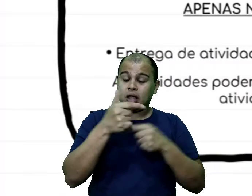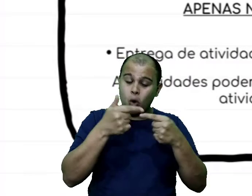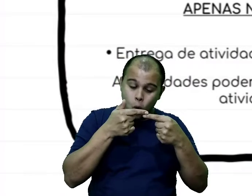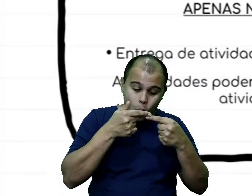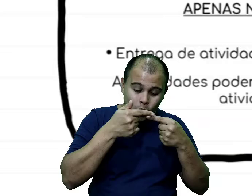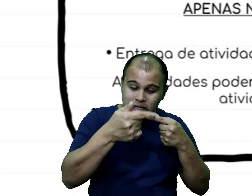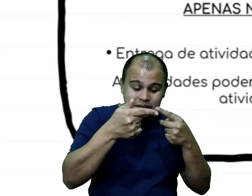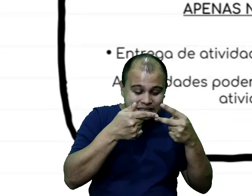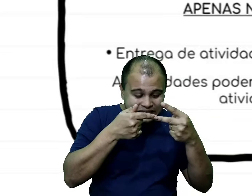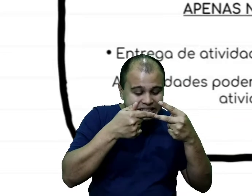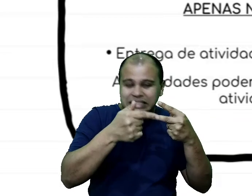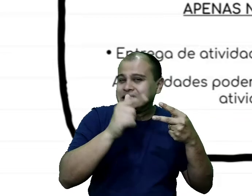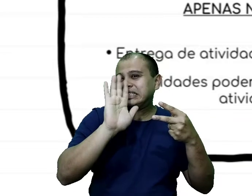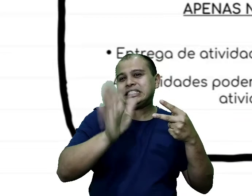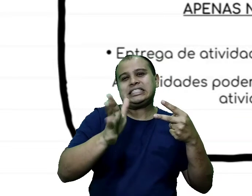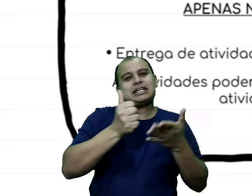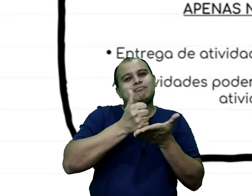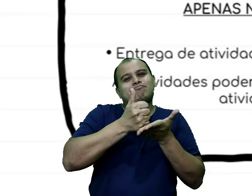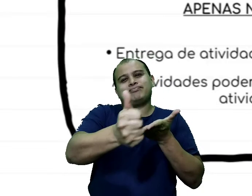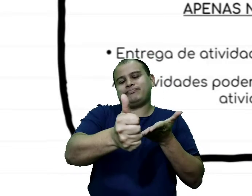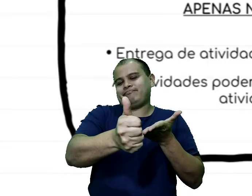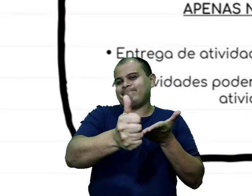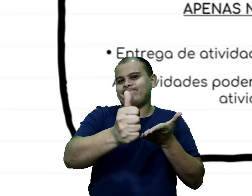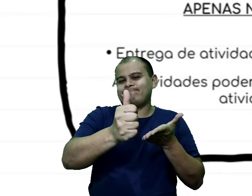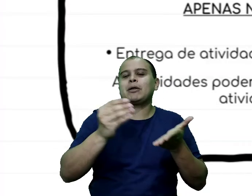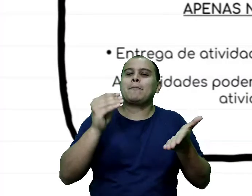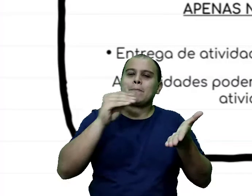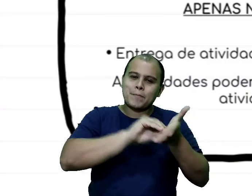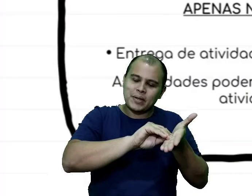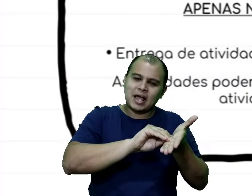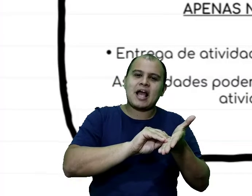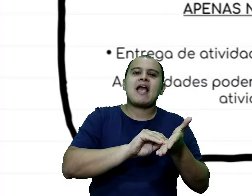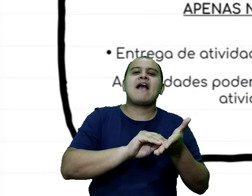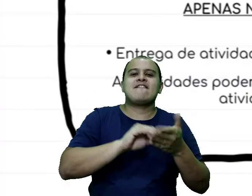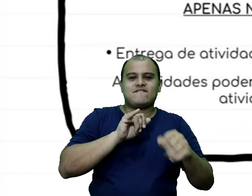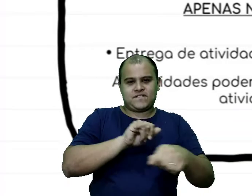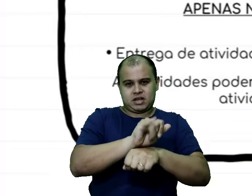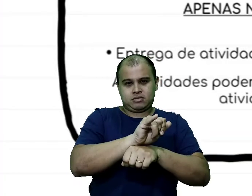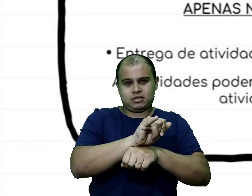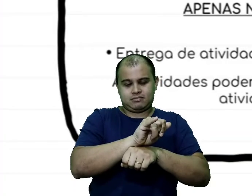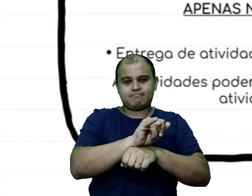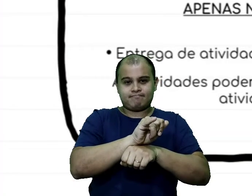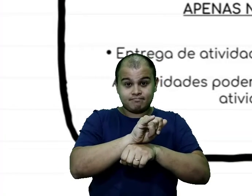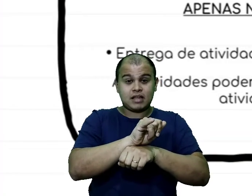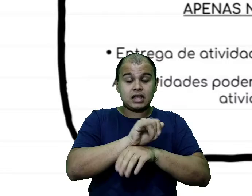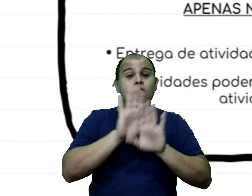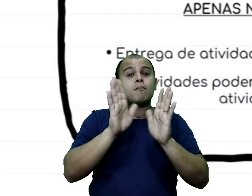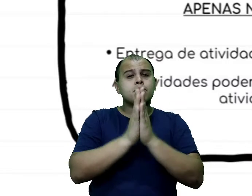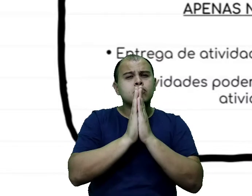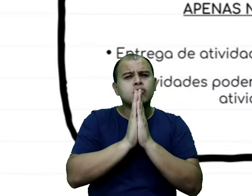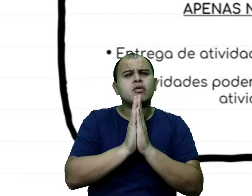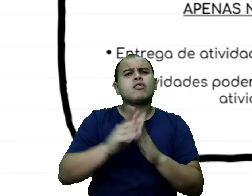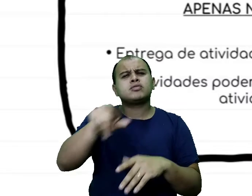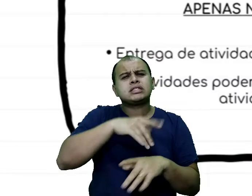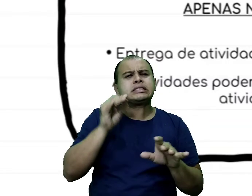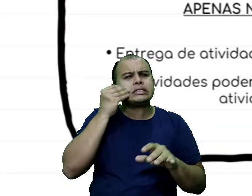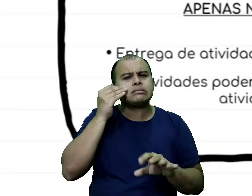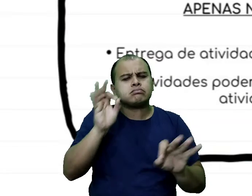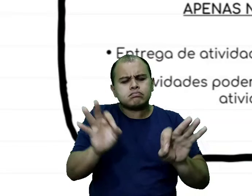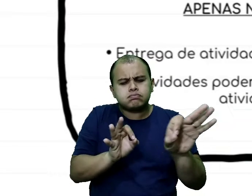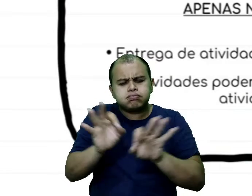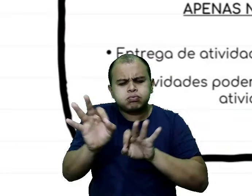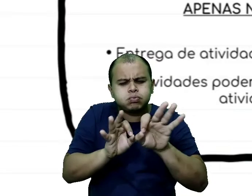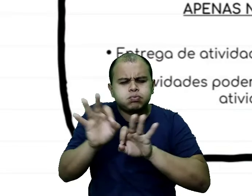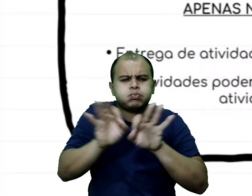de atividades. Passou de uma semana, a gente não consegue mais tirar essa falta. Então, a gente pede para vocês se